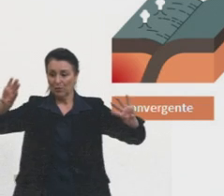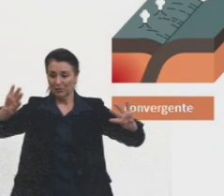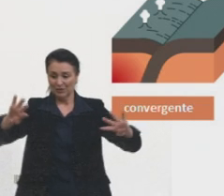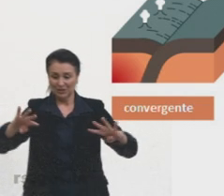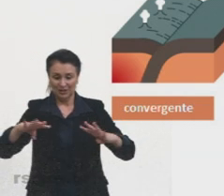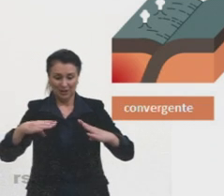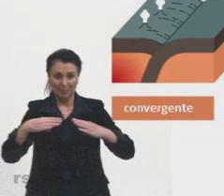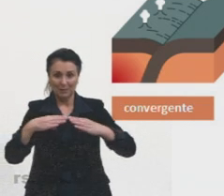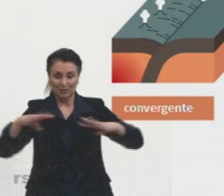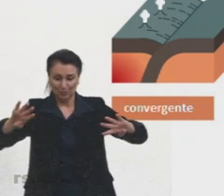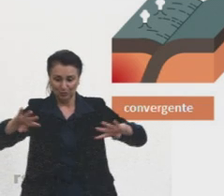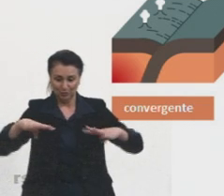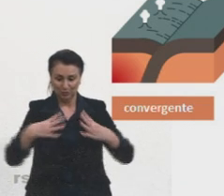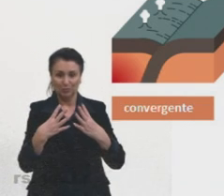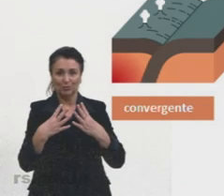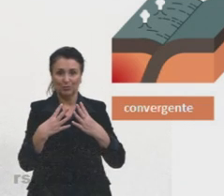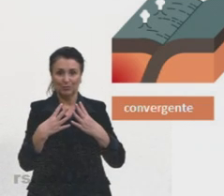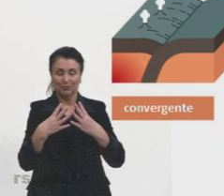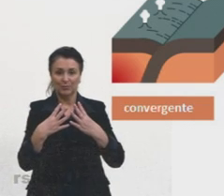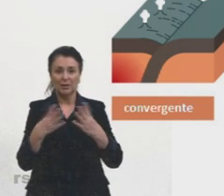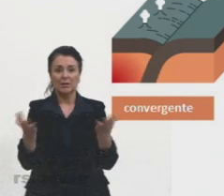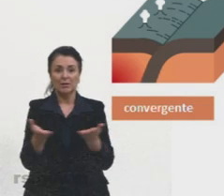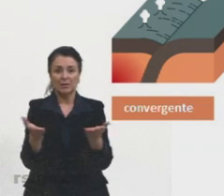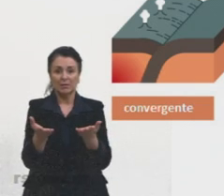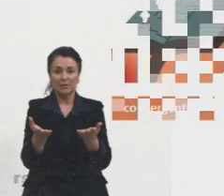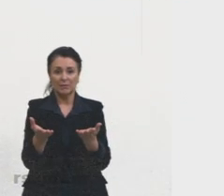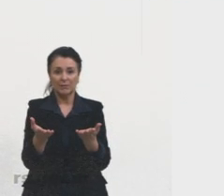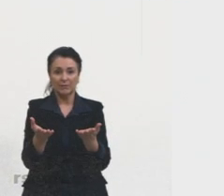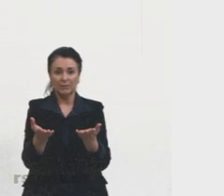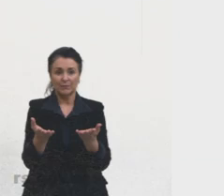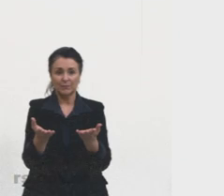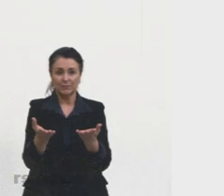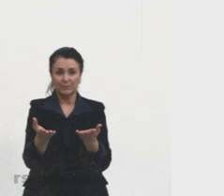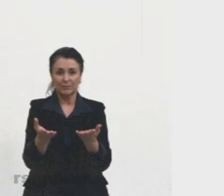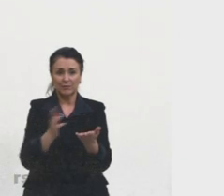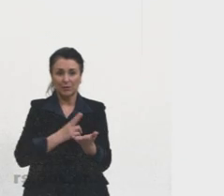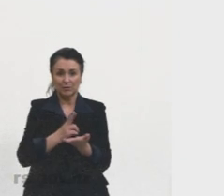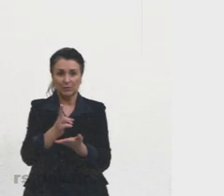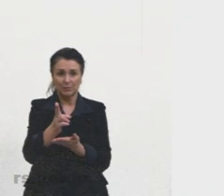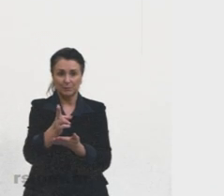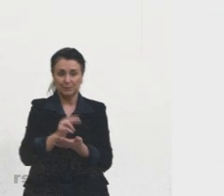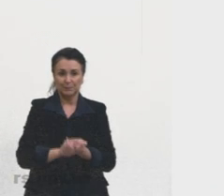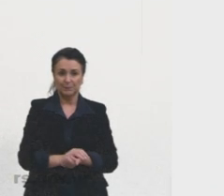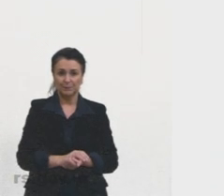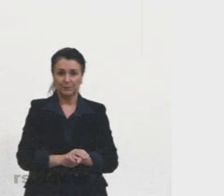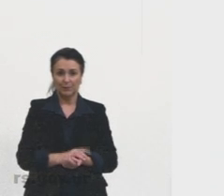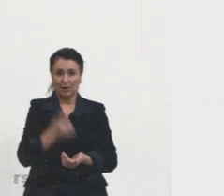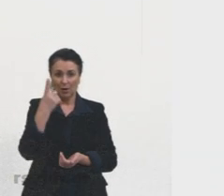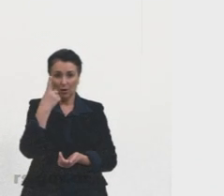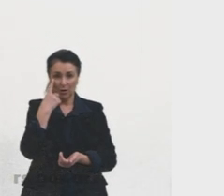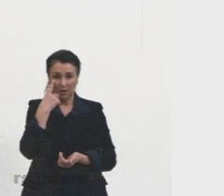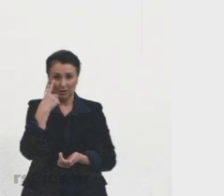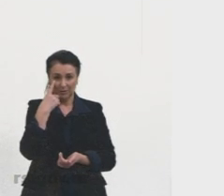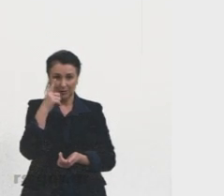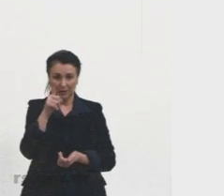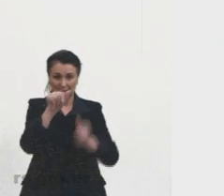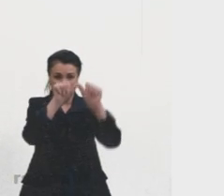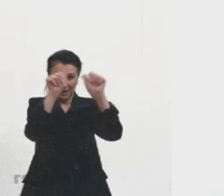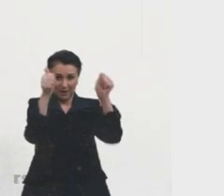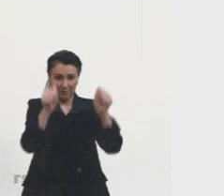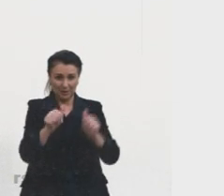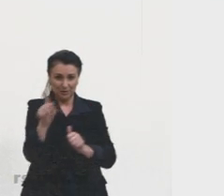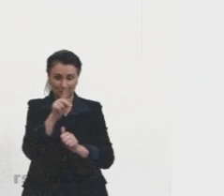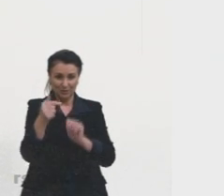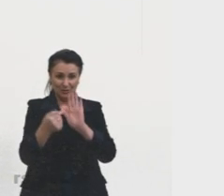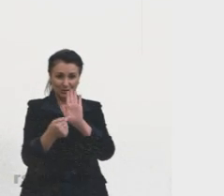ir Assumir tá a gurizada bom a cidade aqui então olha lá ó e vamos falar então desse